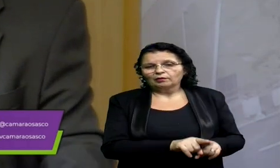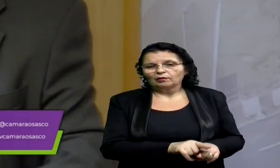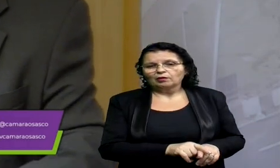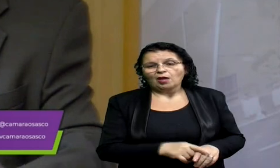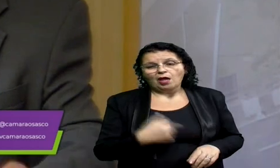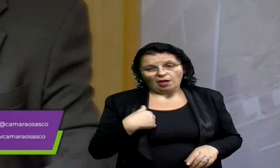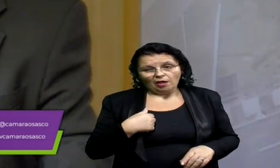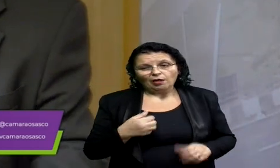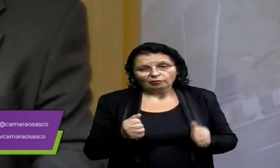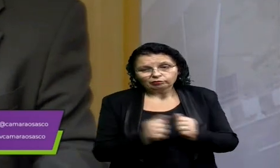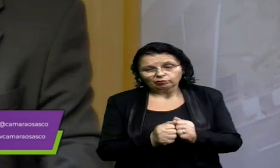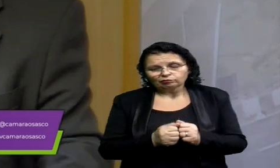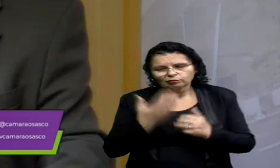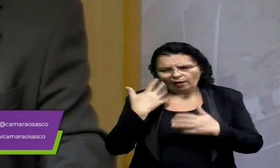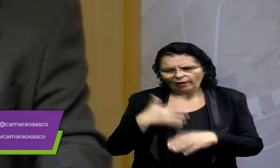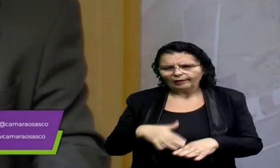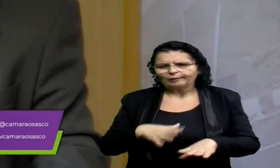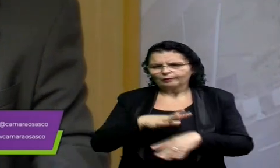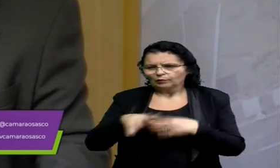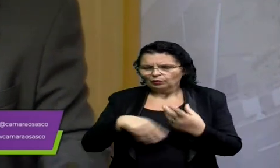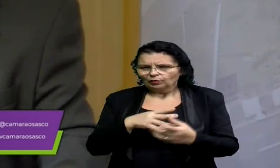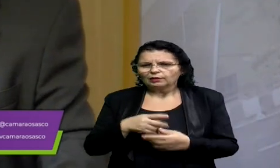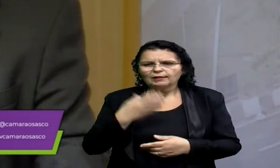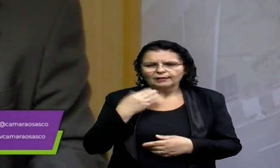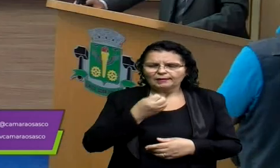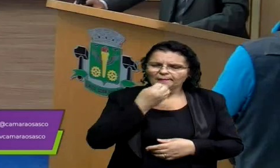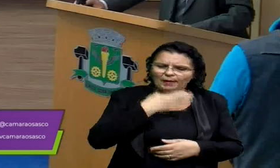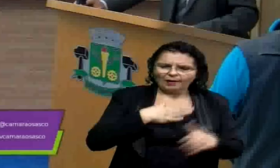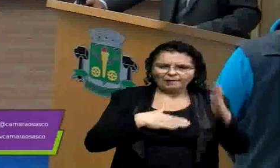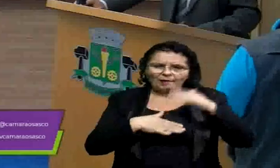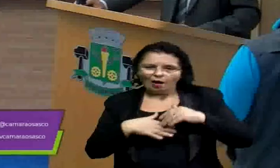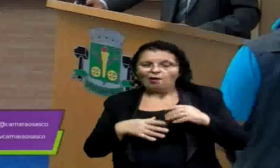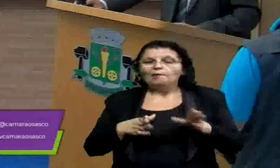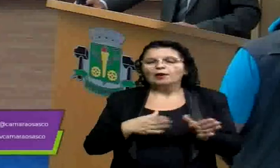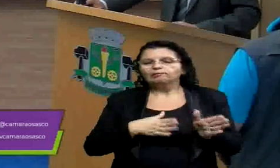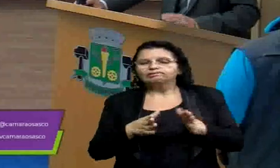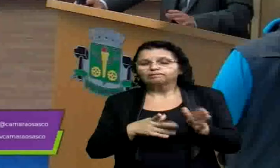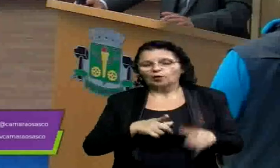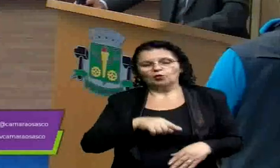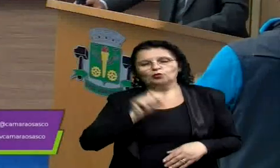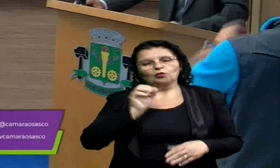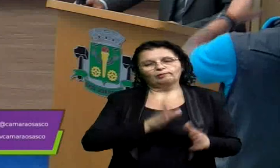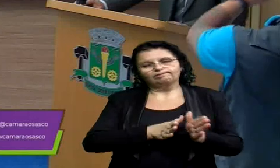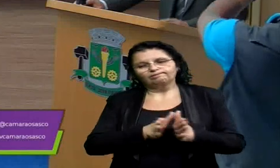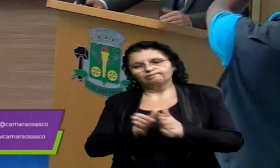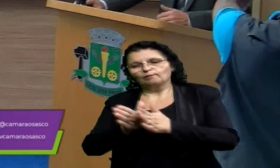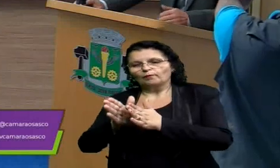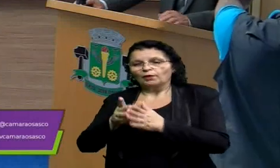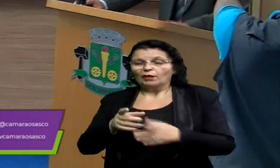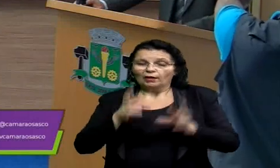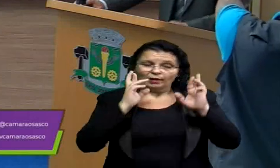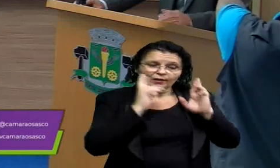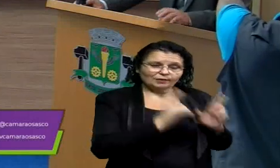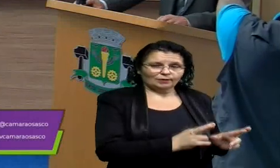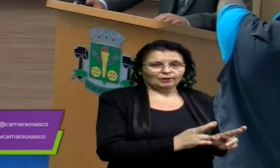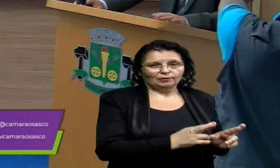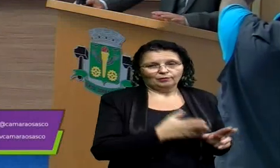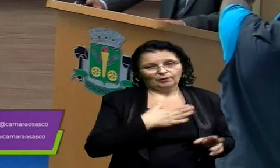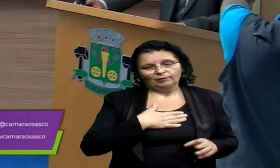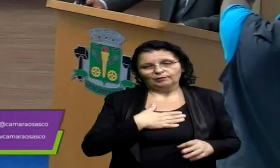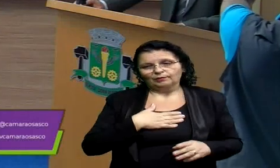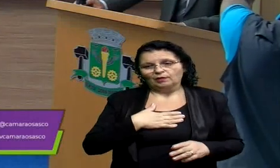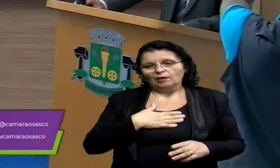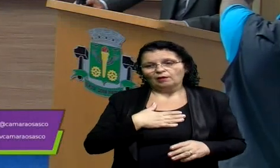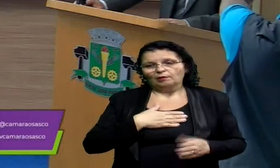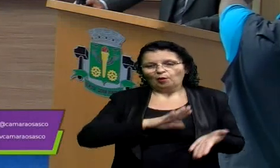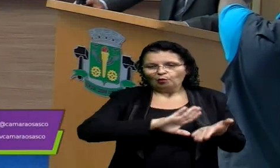de pessoas do bem do Mal Graças a Deus eu não fui para esse lado errado mas eu respeito o movimento de cada um só que tem que respeitar o meu já falei o que